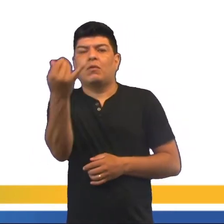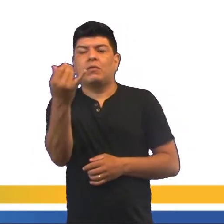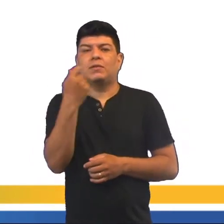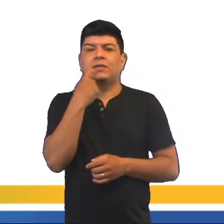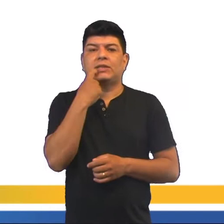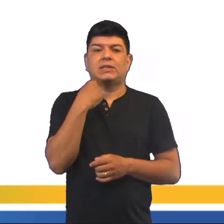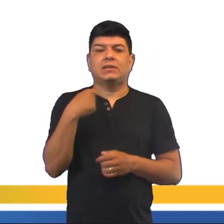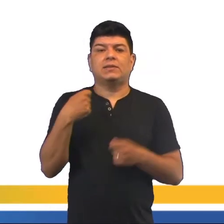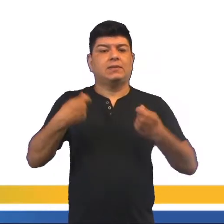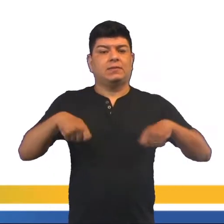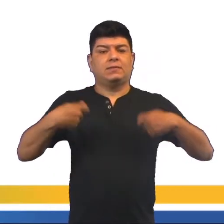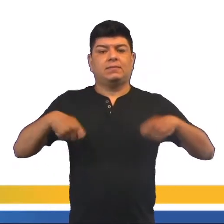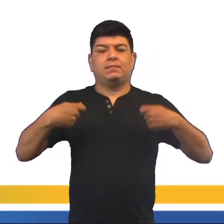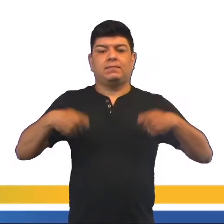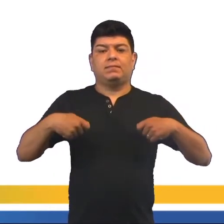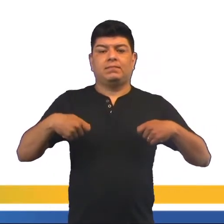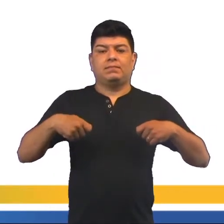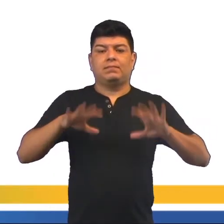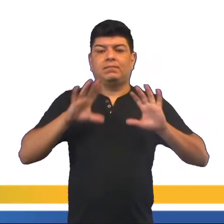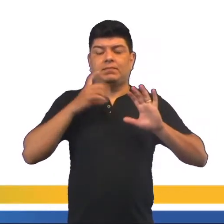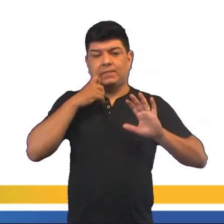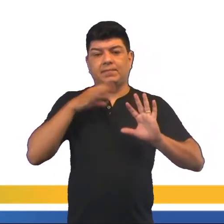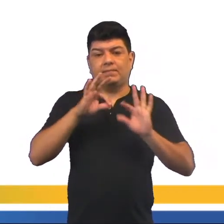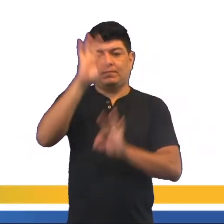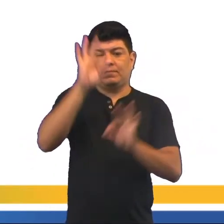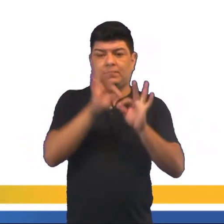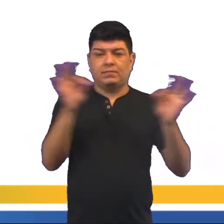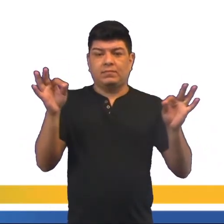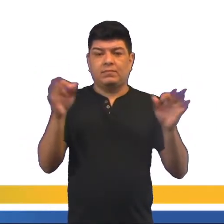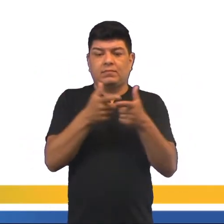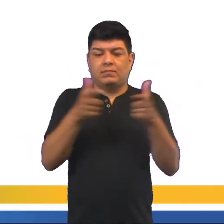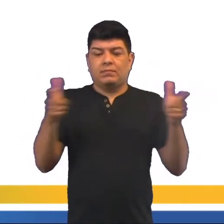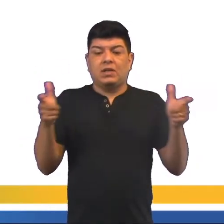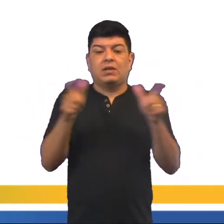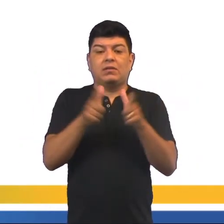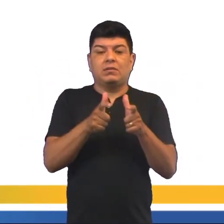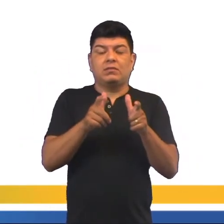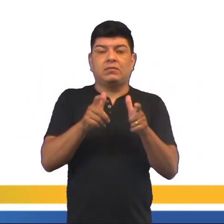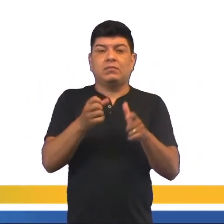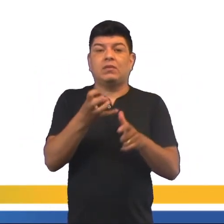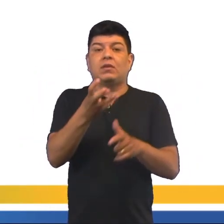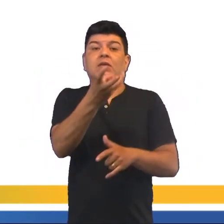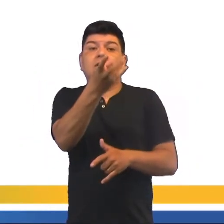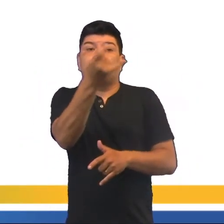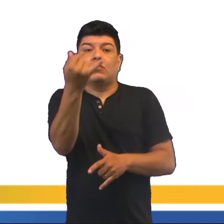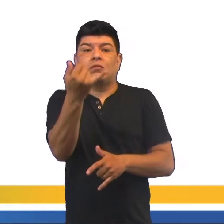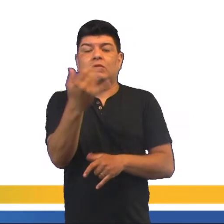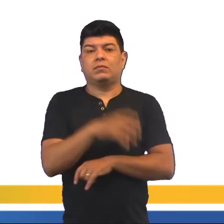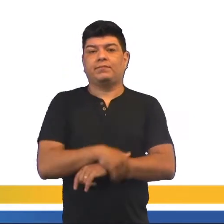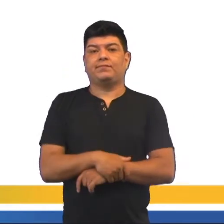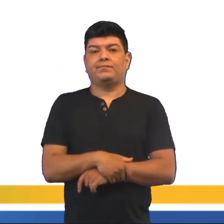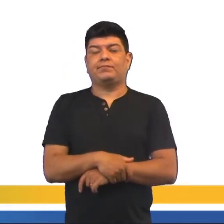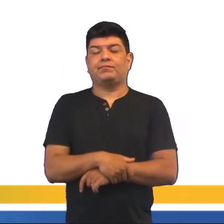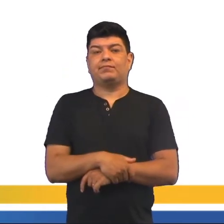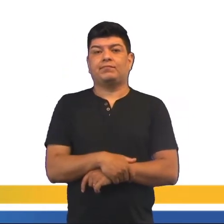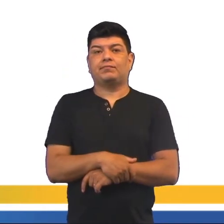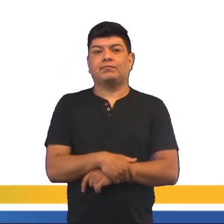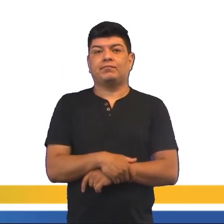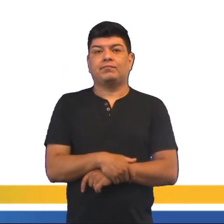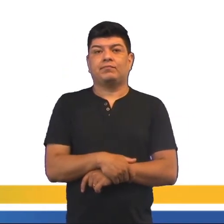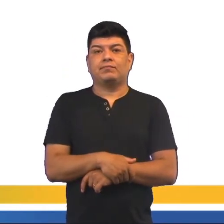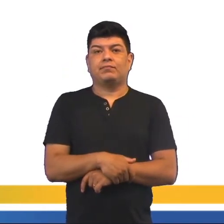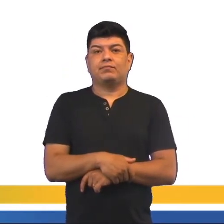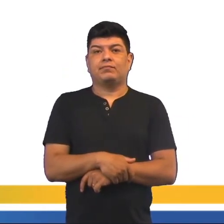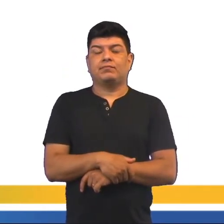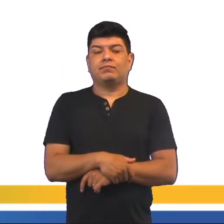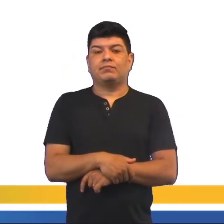figura teve suas dimensões aumentada ou reduzida? Quantas teve nesse caso aí?